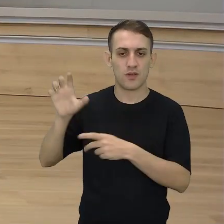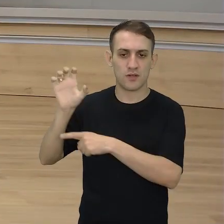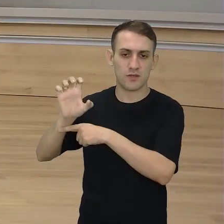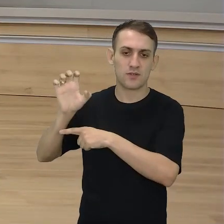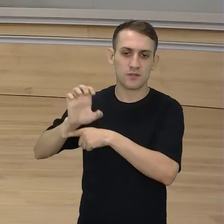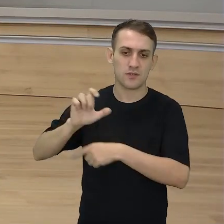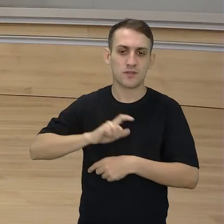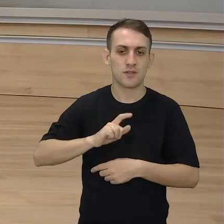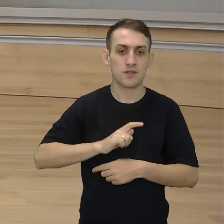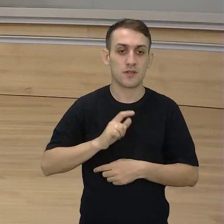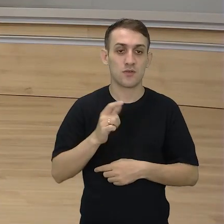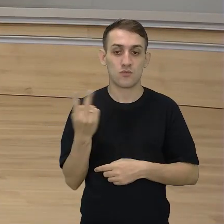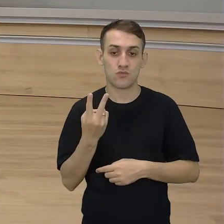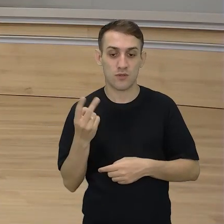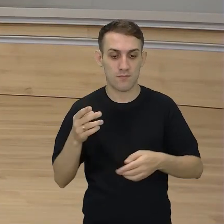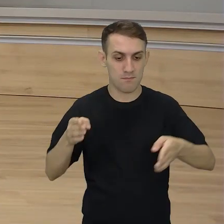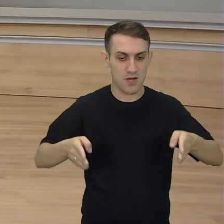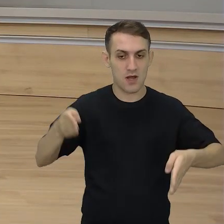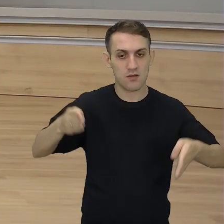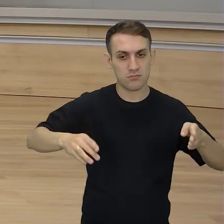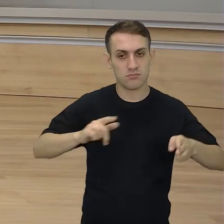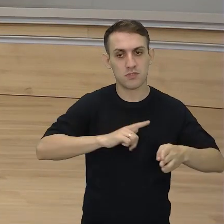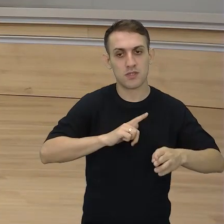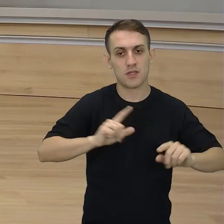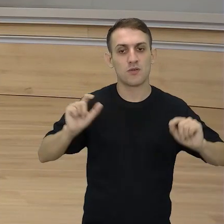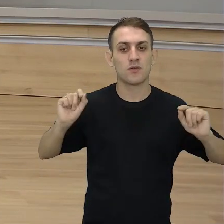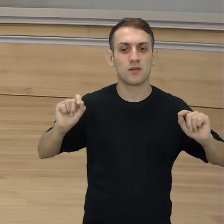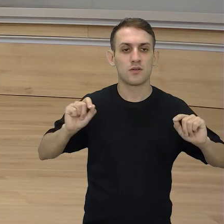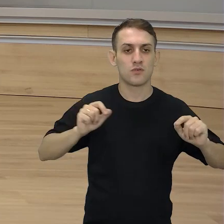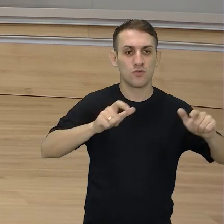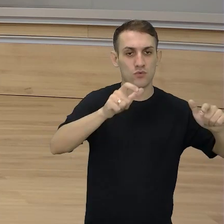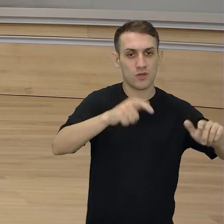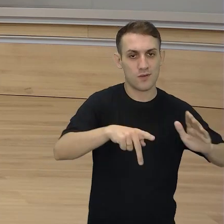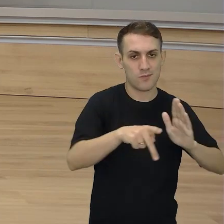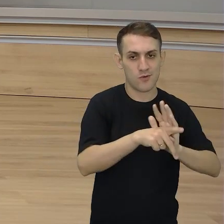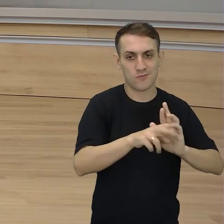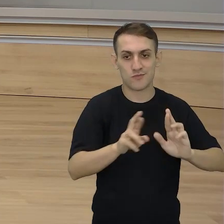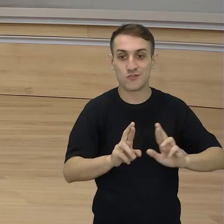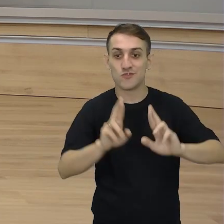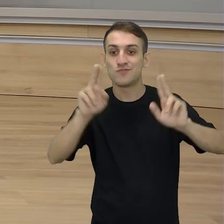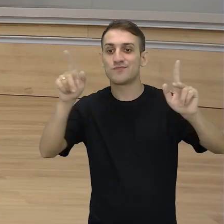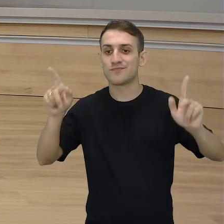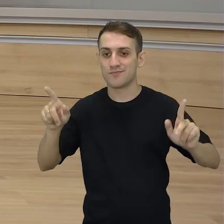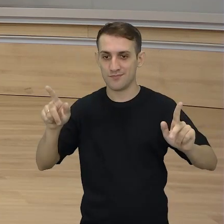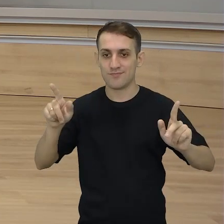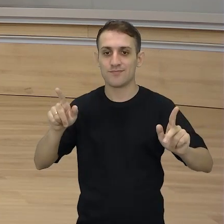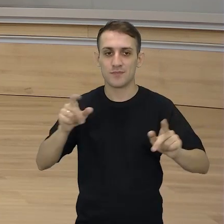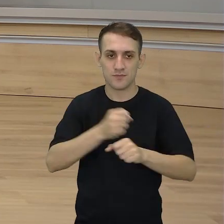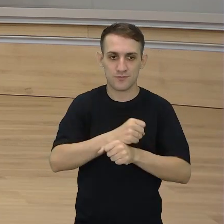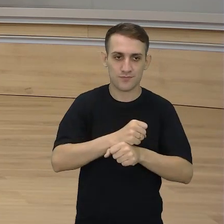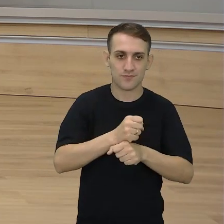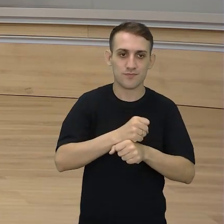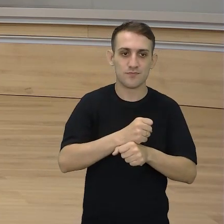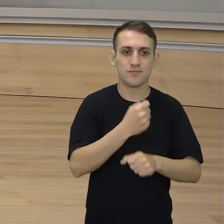Então, esses dois períodos aí trazem aí um território muito diferenciado. Em